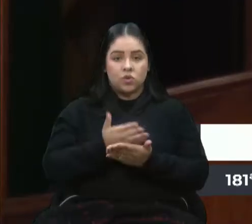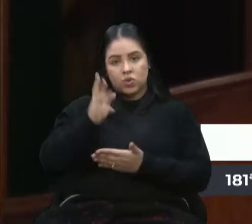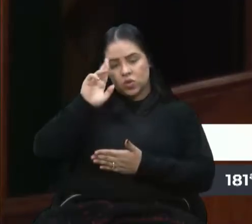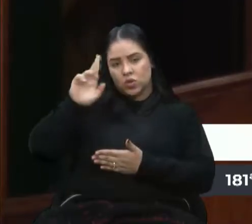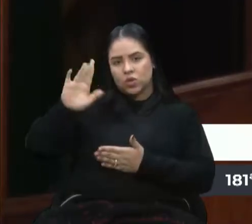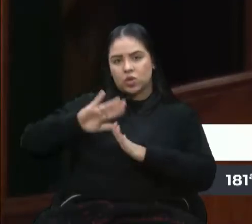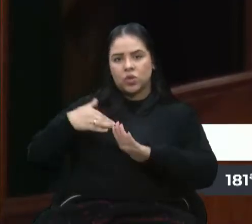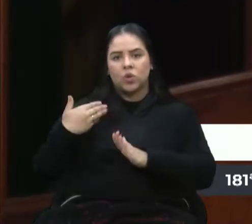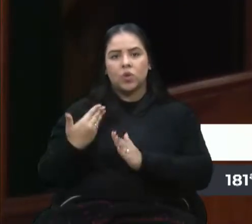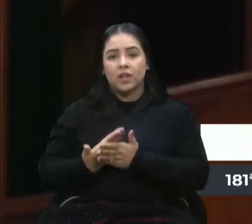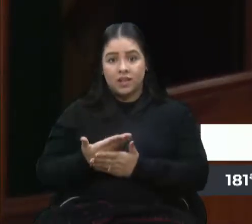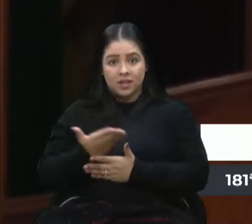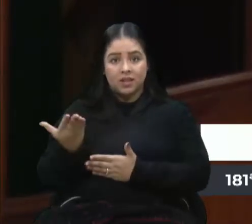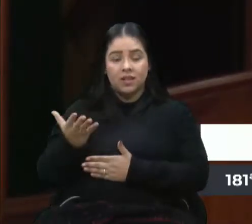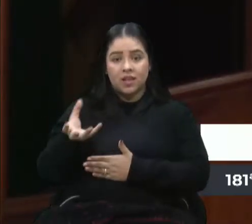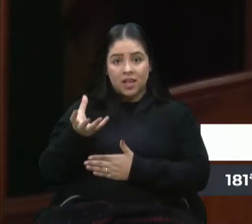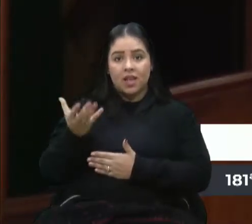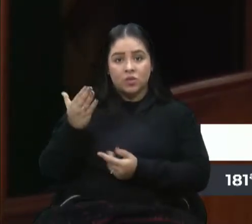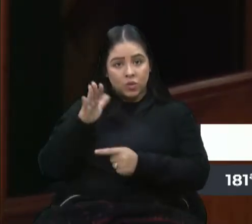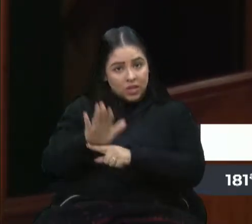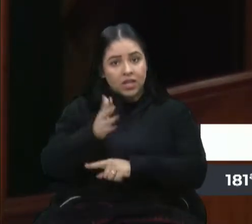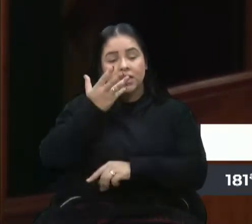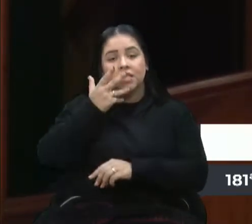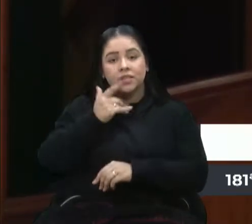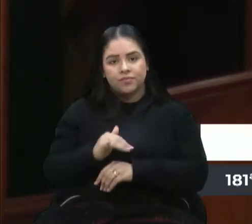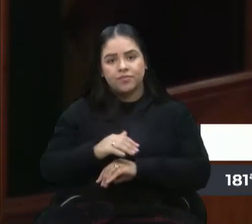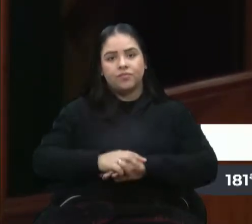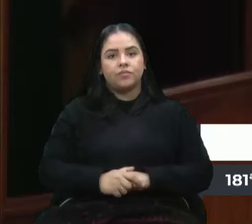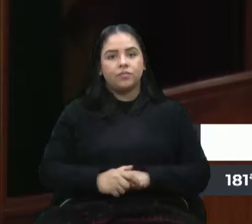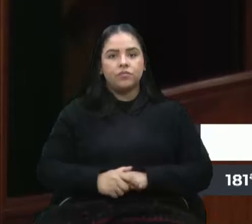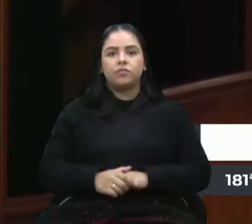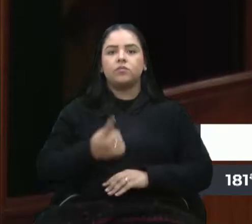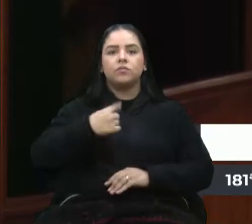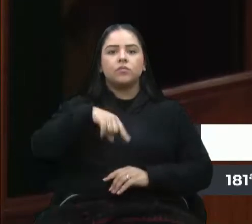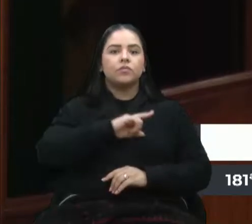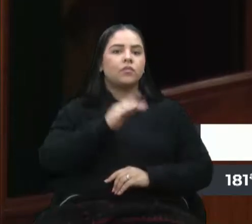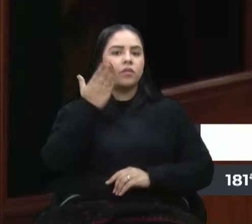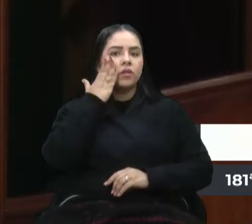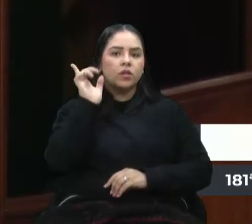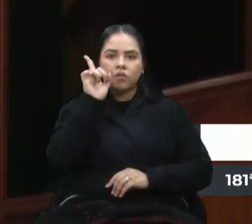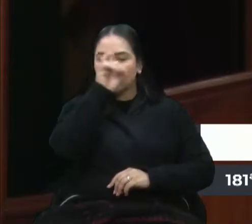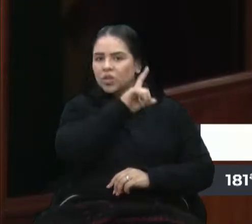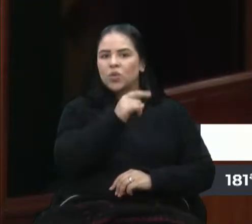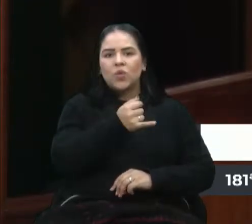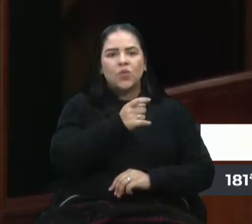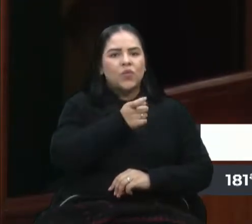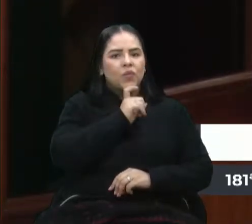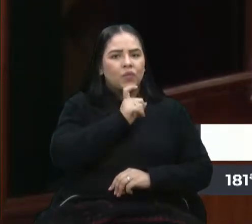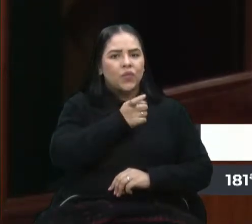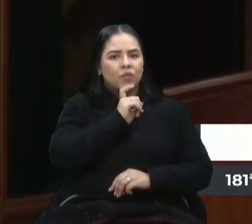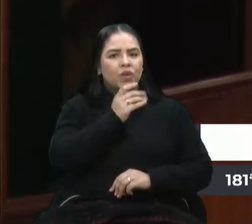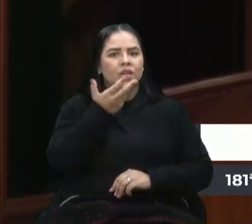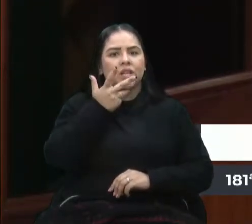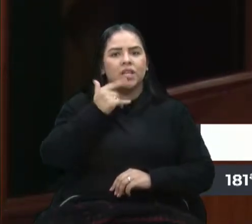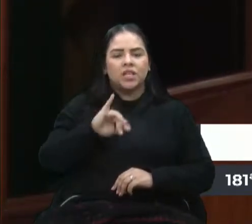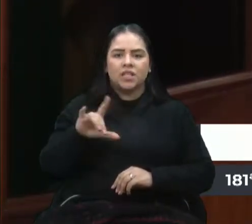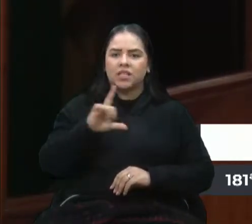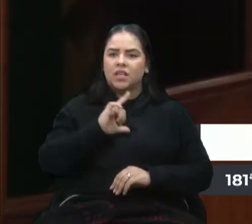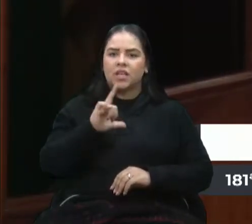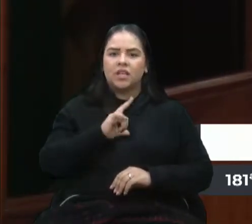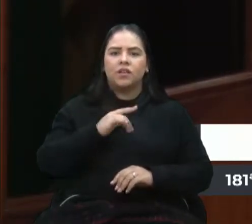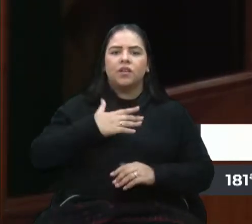as escolas querem beneficiar nossas crianças. A gente sabe o quanto é difícil no inverno as crianças tendo crises